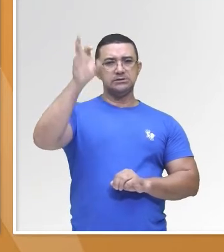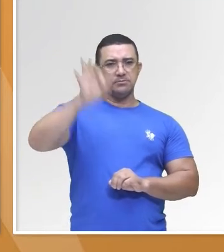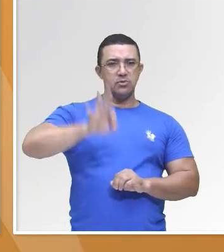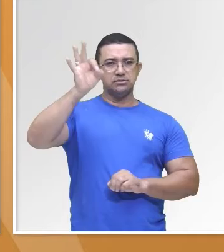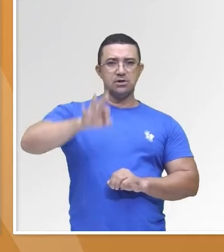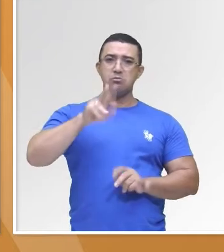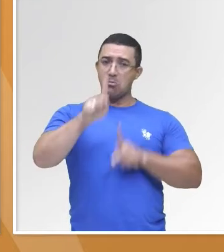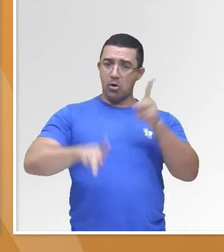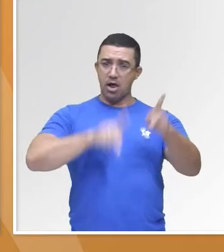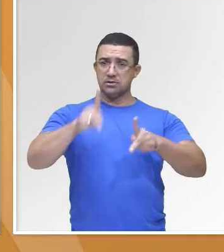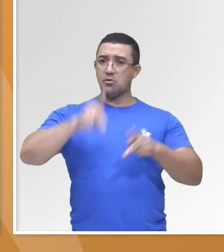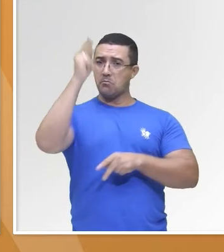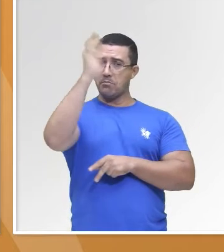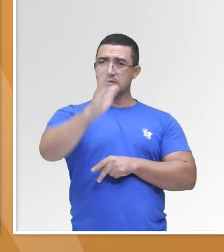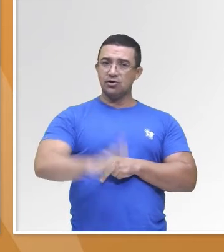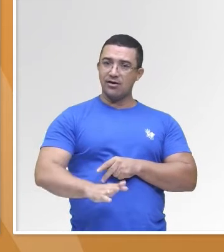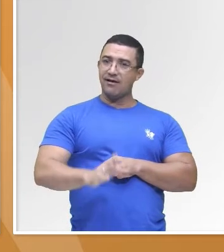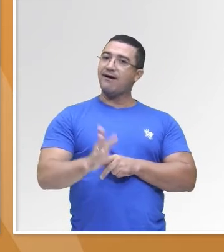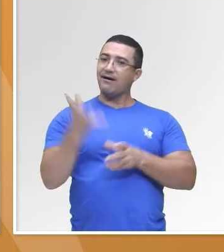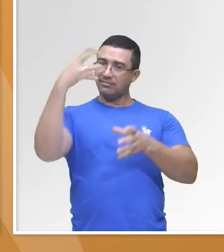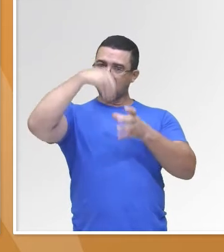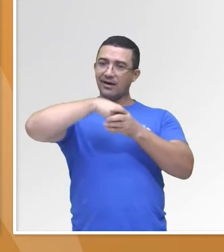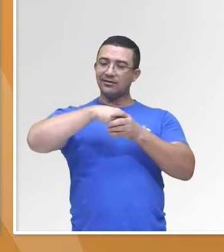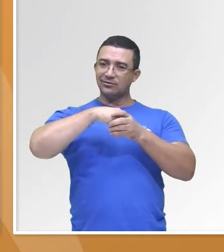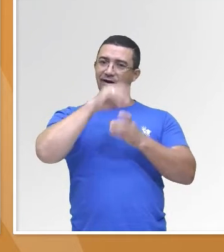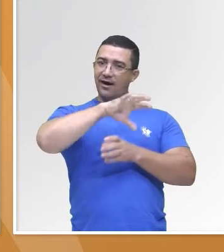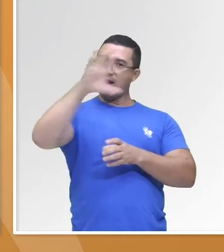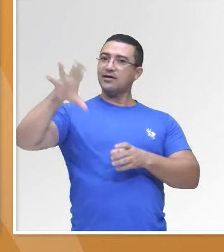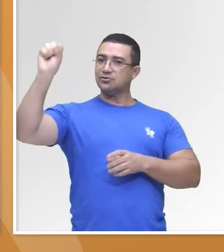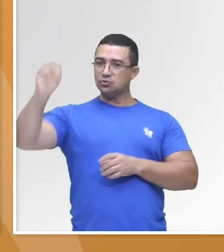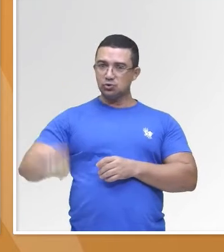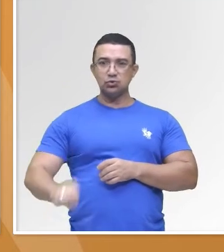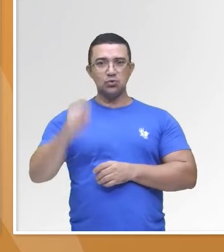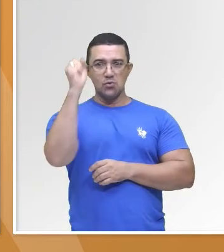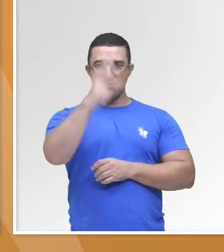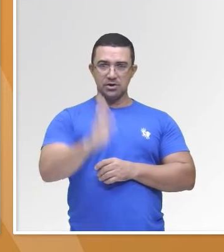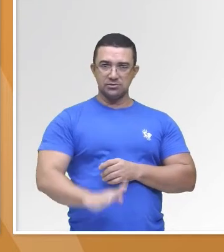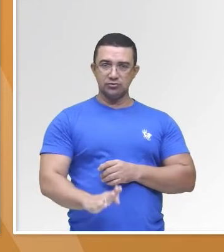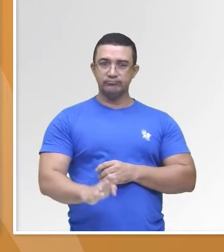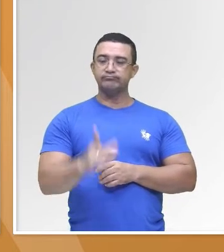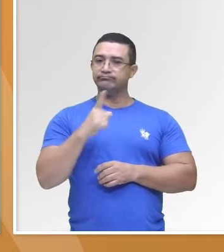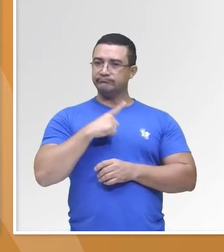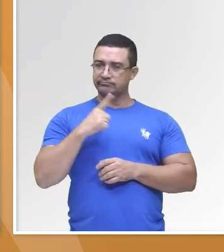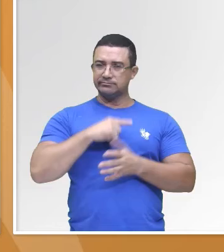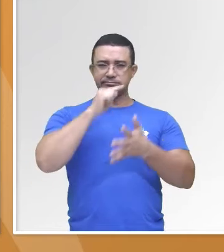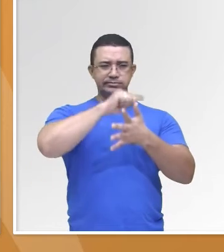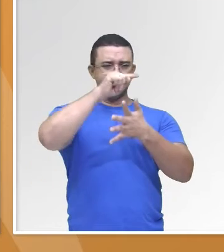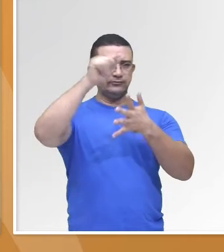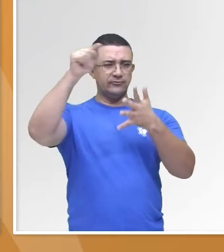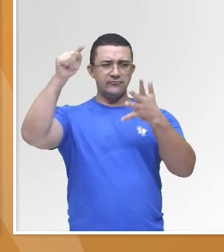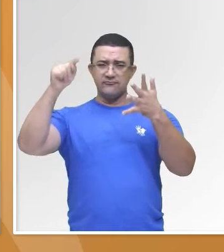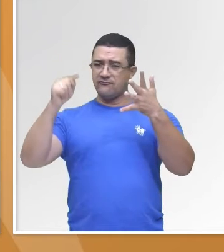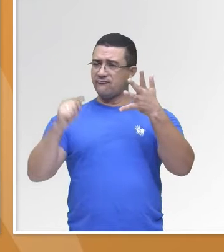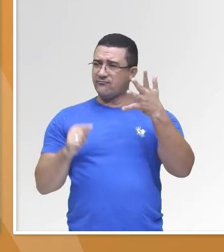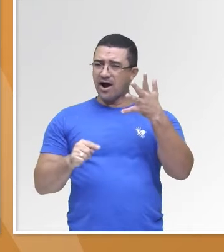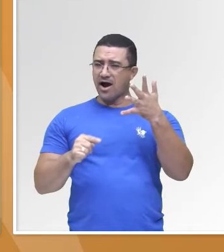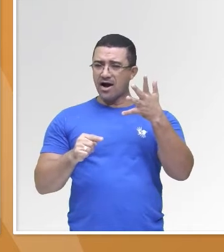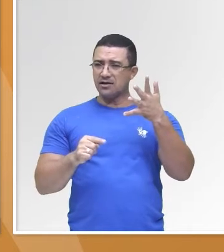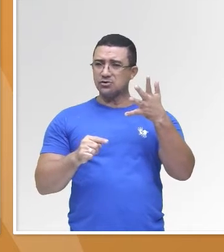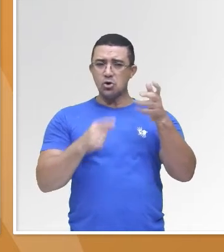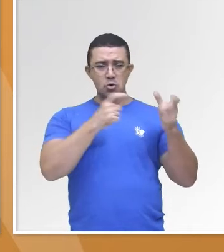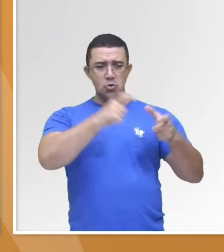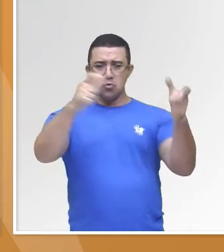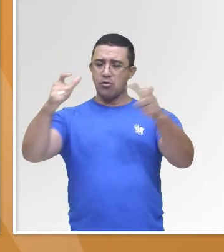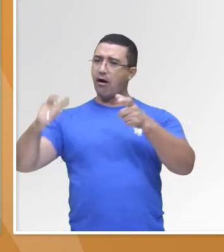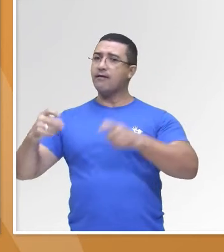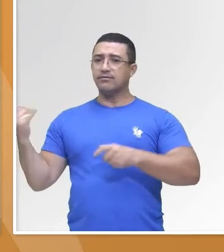parte, né, da região sul do Brasil, tá? Temos aí várias metrópoles muito importantes na região sul,